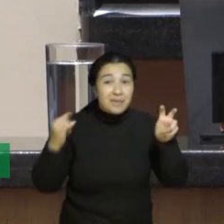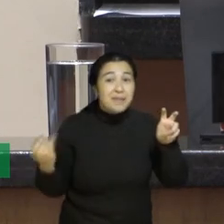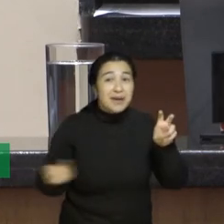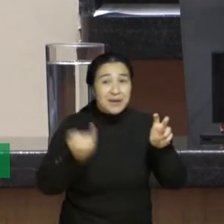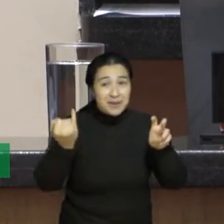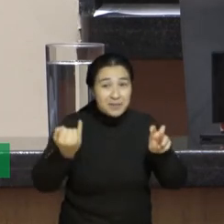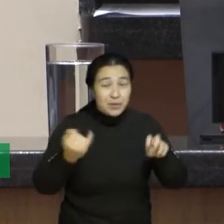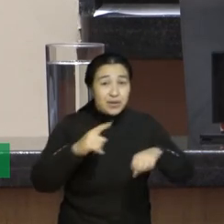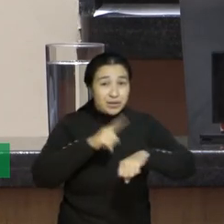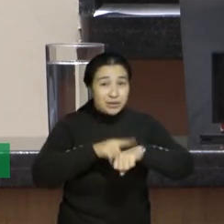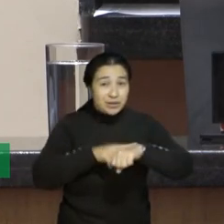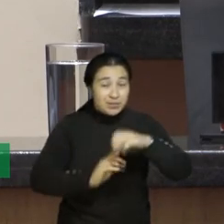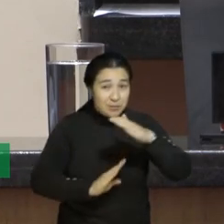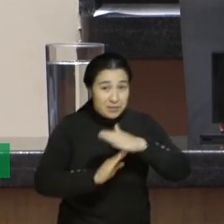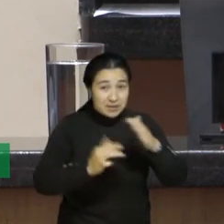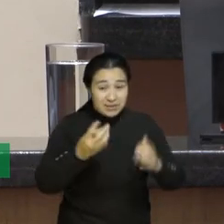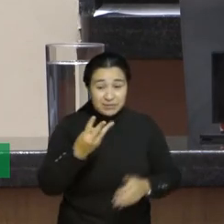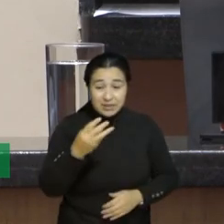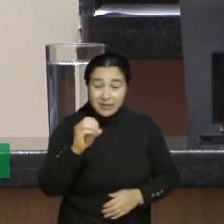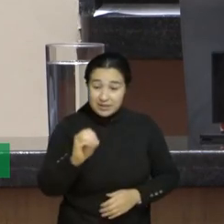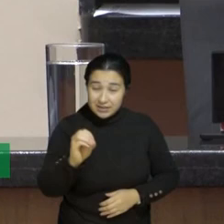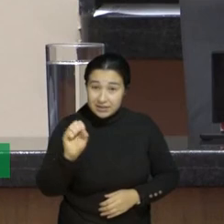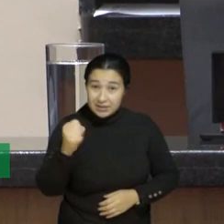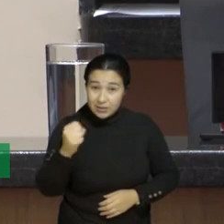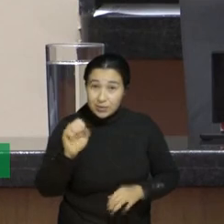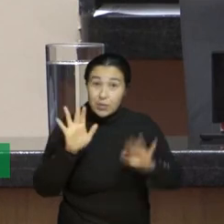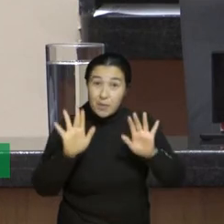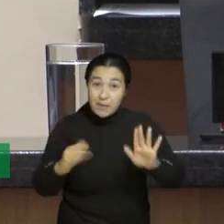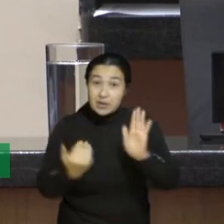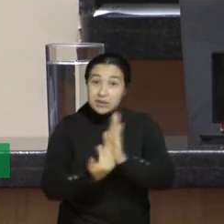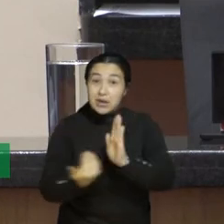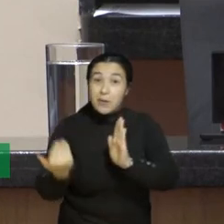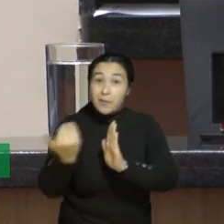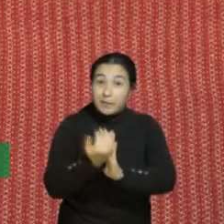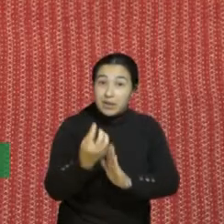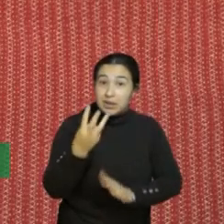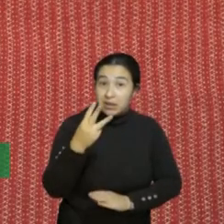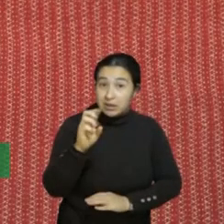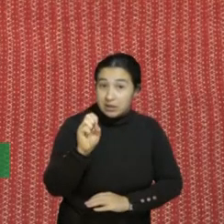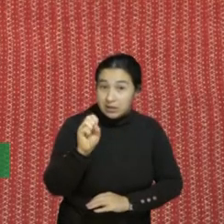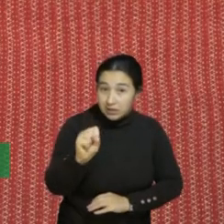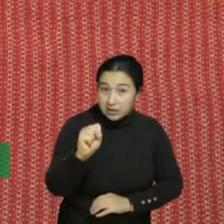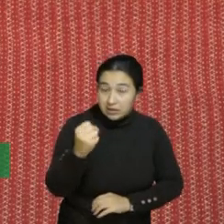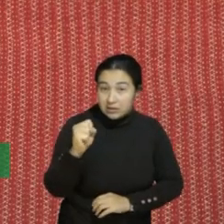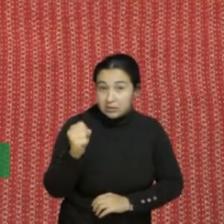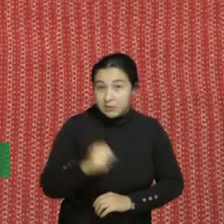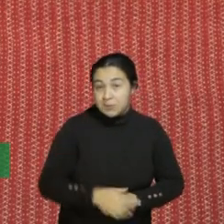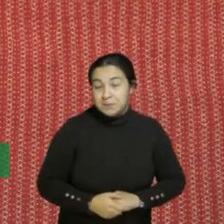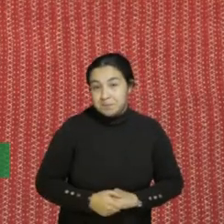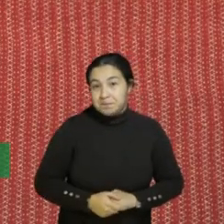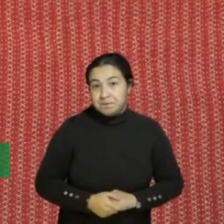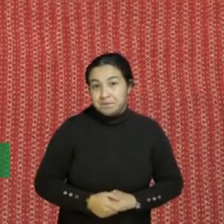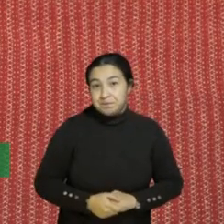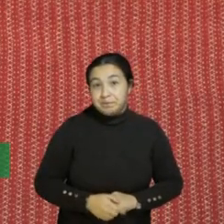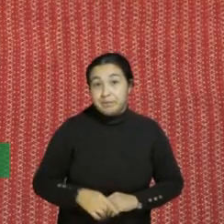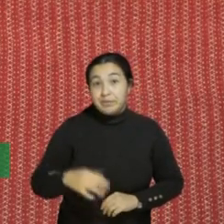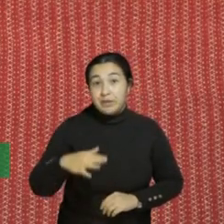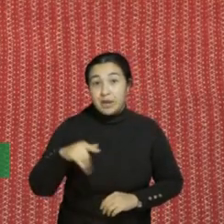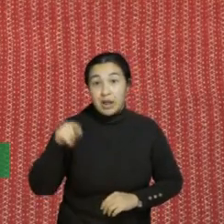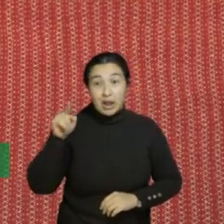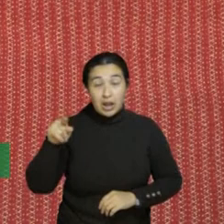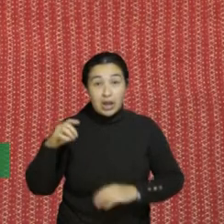eu vou dar mais 30 segundos a Vossa Excelência. Obrigado. Para concluir. Obrigado, senhor presidente. E lá na nossa